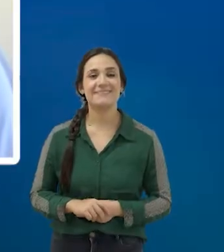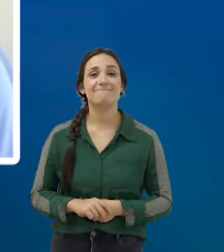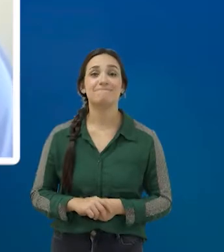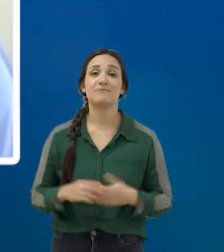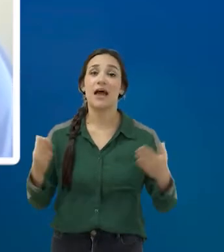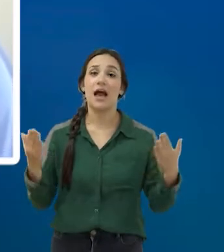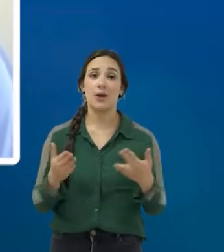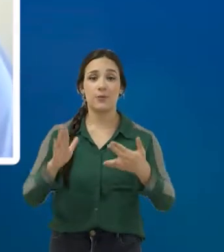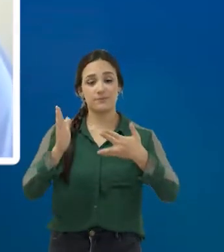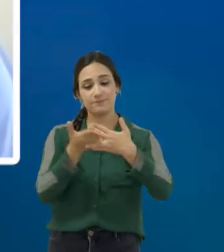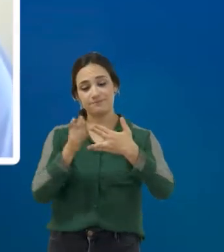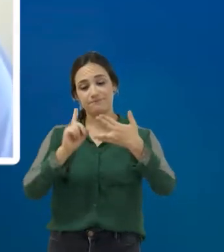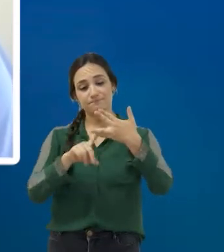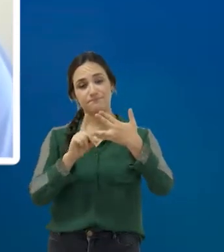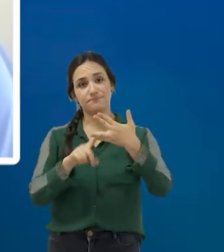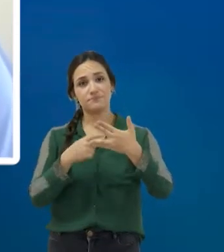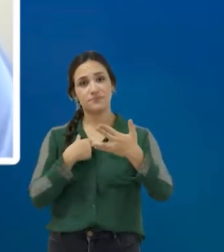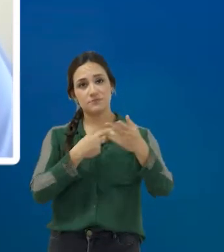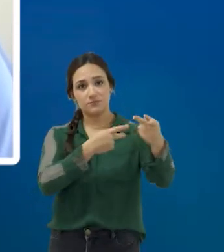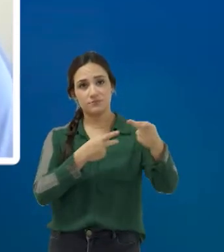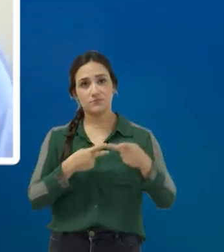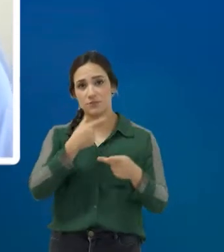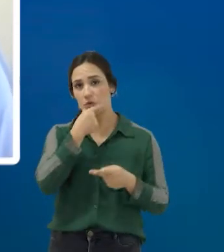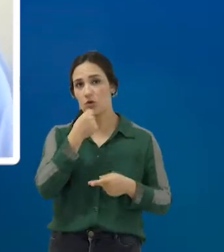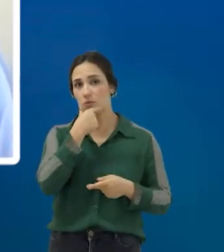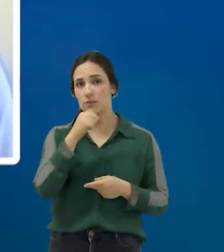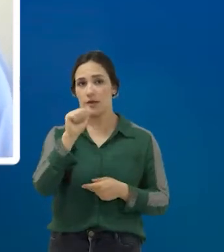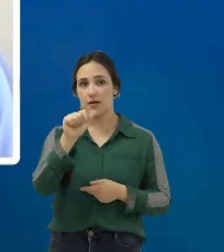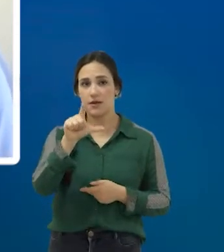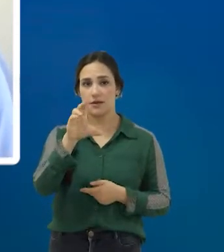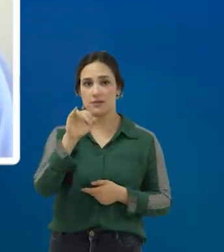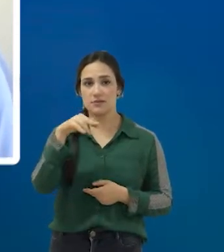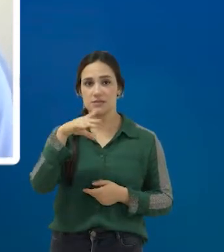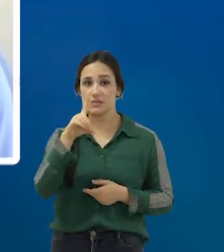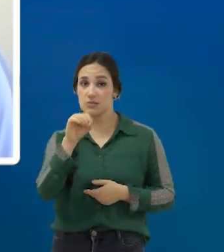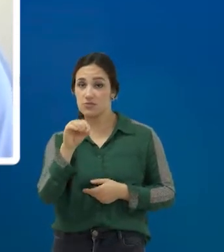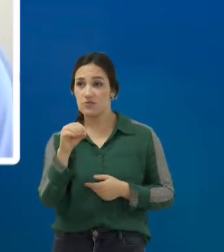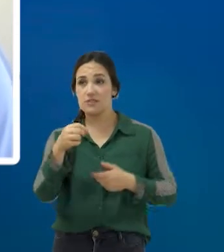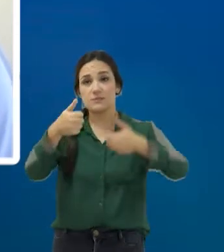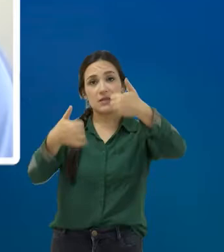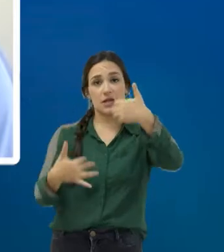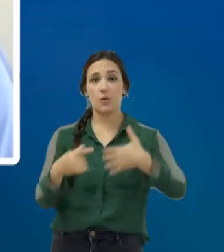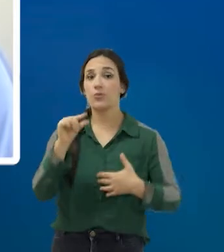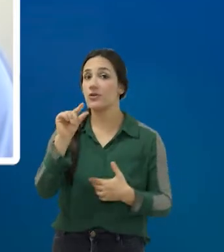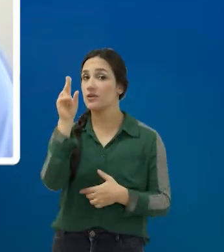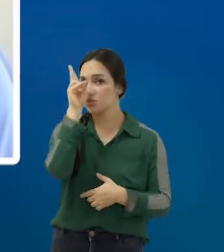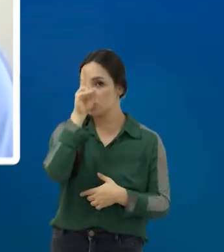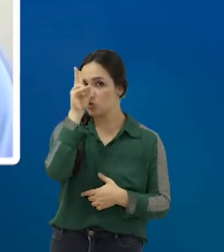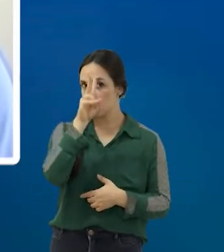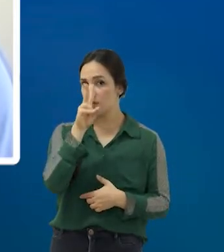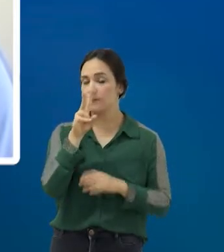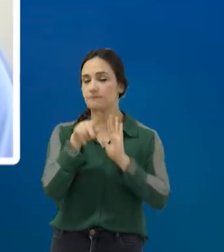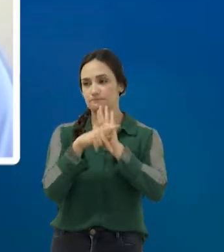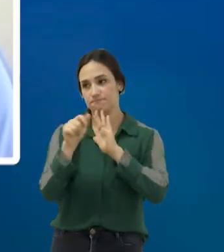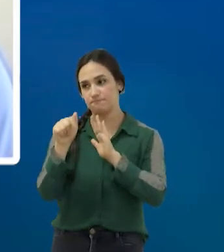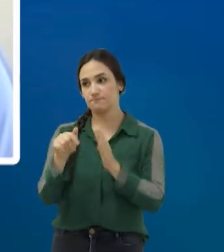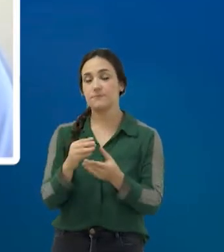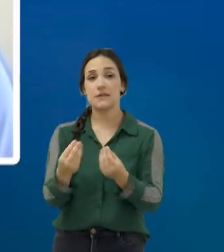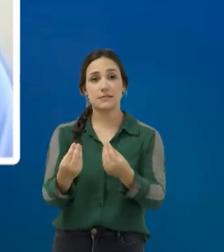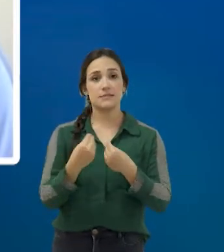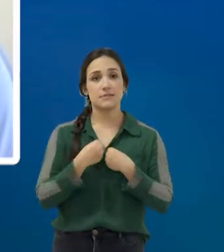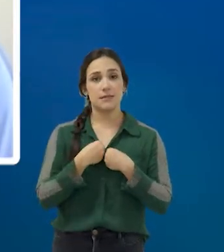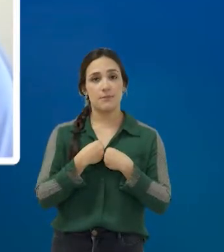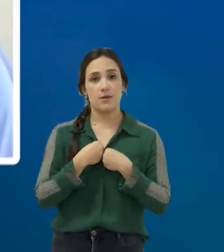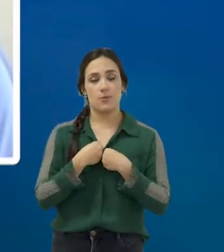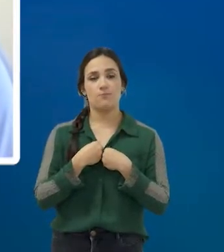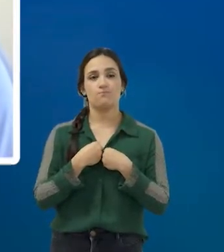E nesse segundo bloco eu recebo o jornalista Alcindo Rocha. Ele vai contar um pouco da história dele pra gente. Ele recebeu um transplante de